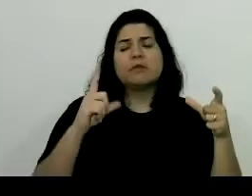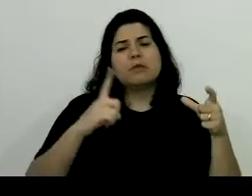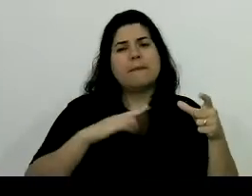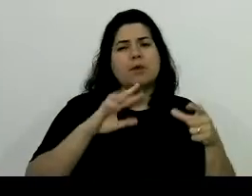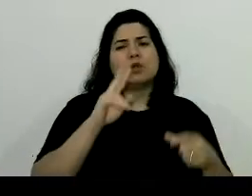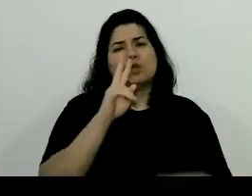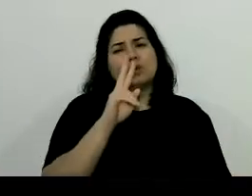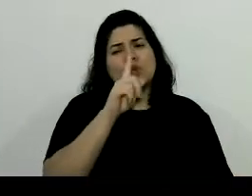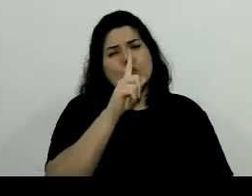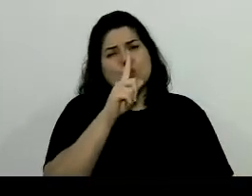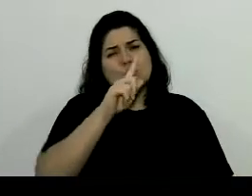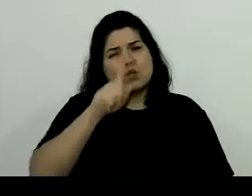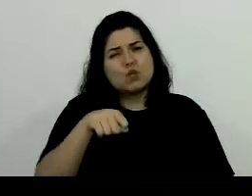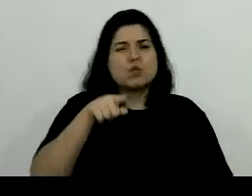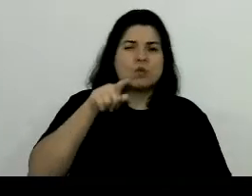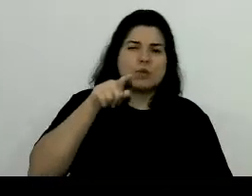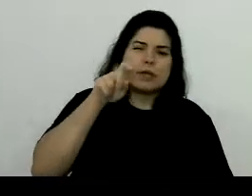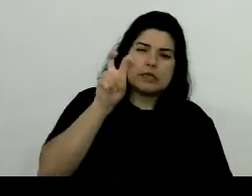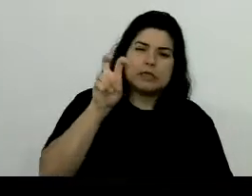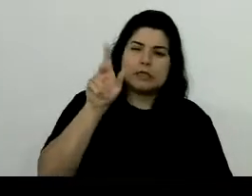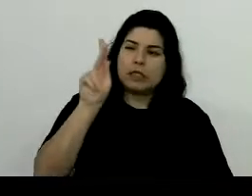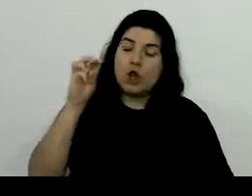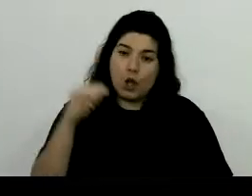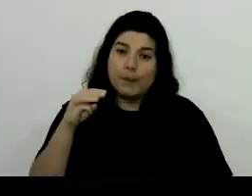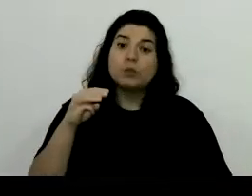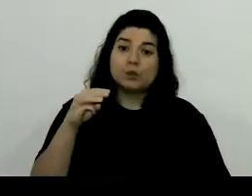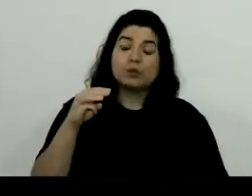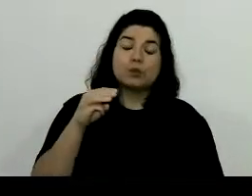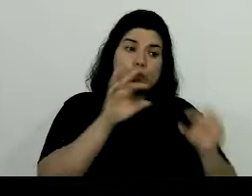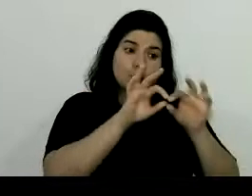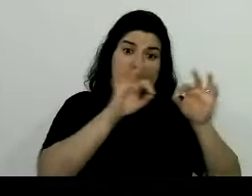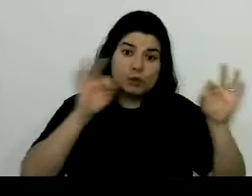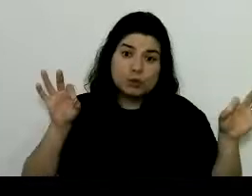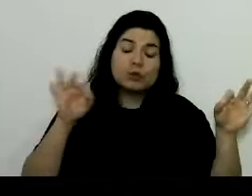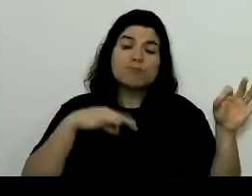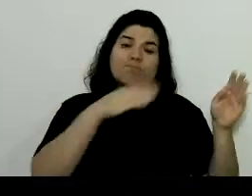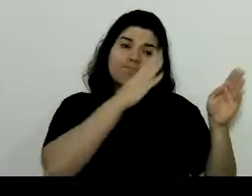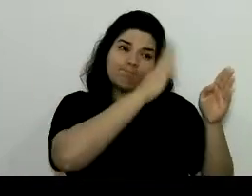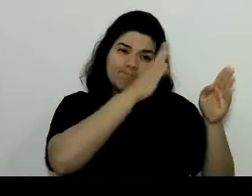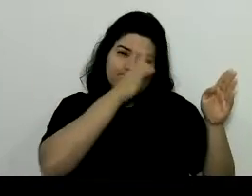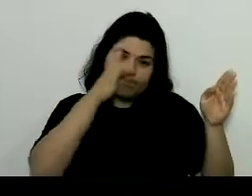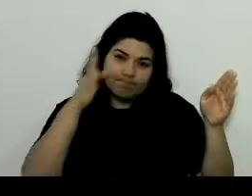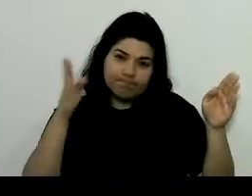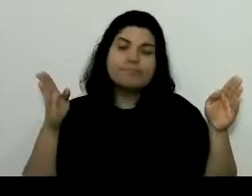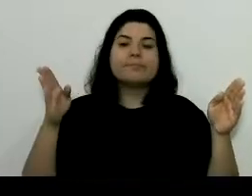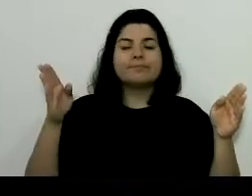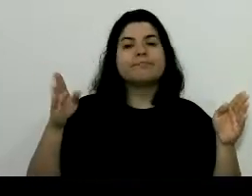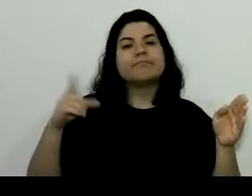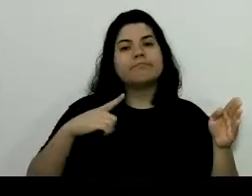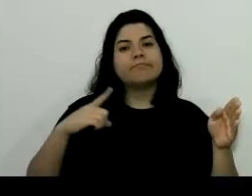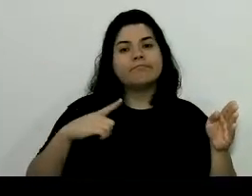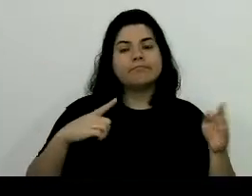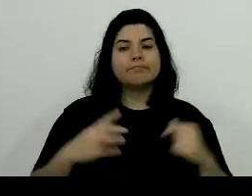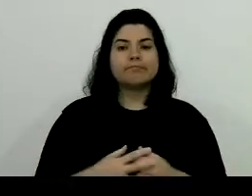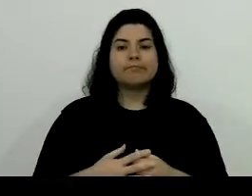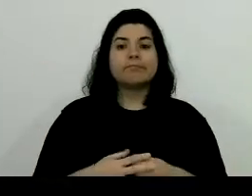2 quilômetros, 1,5 quilômetro, 2 quilômetros de documentos textuais, da Fiocruz, como eu falei,